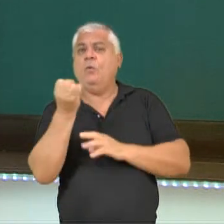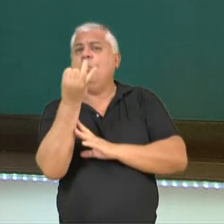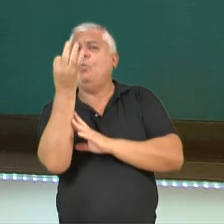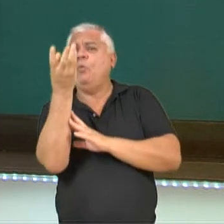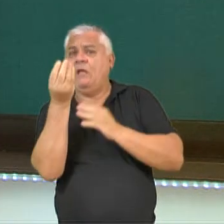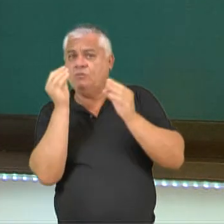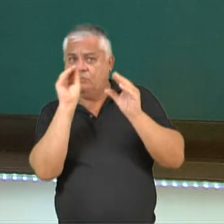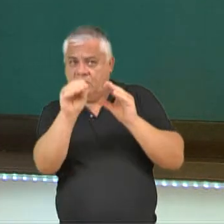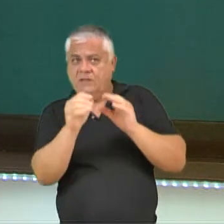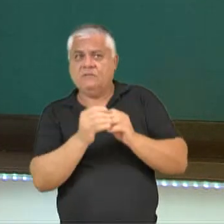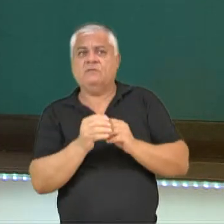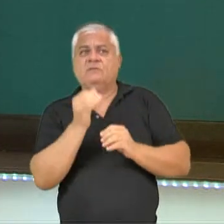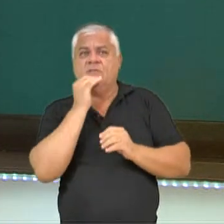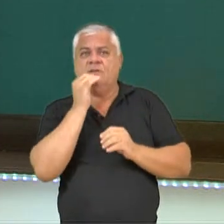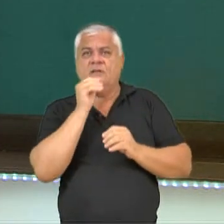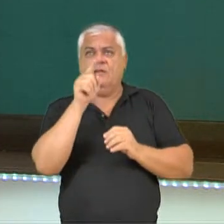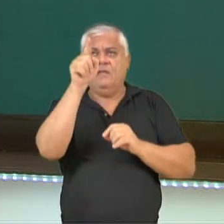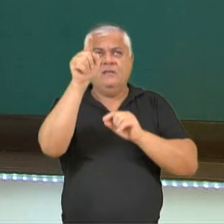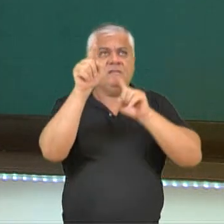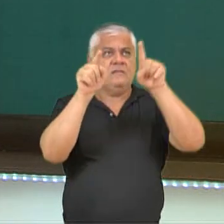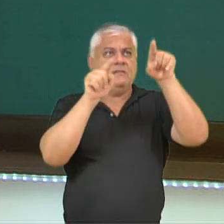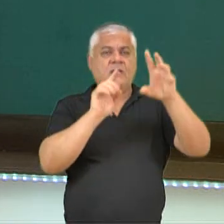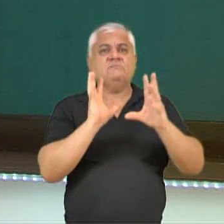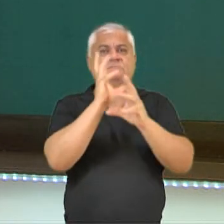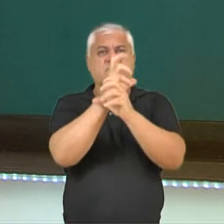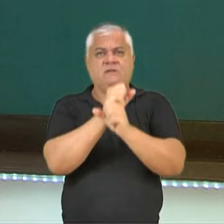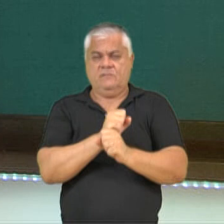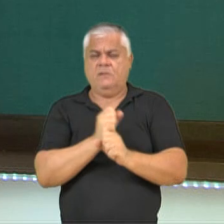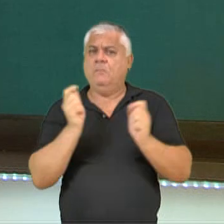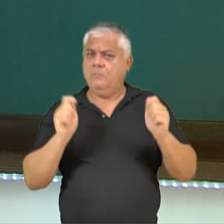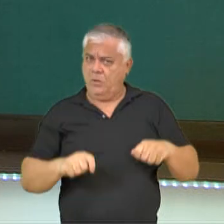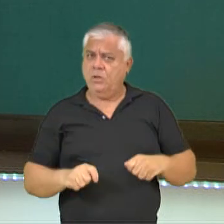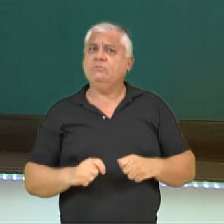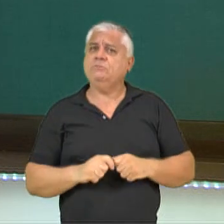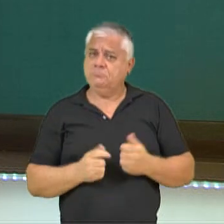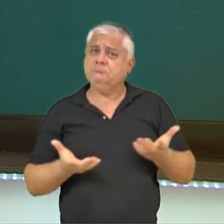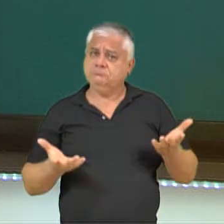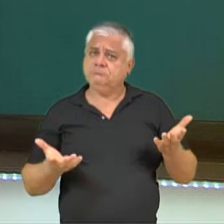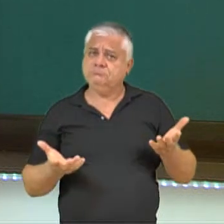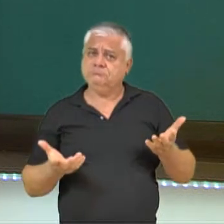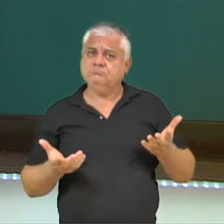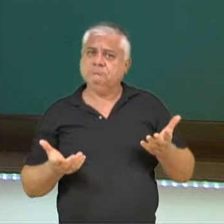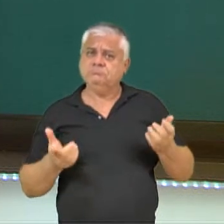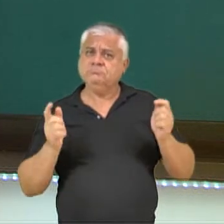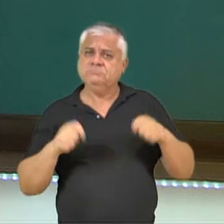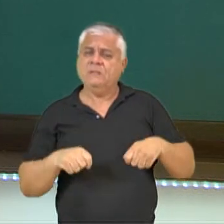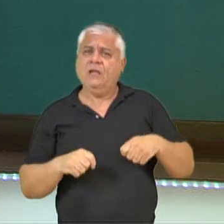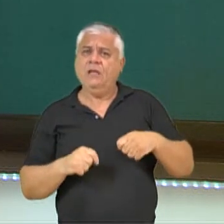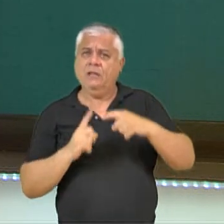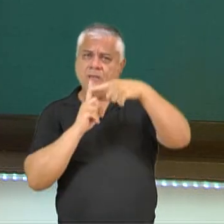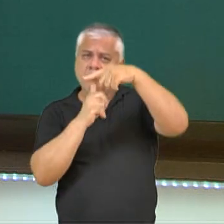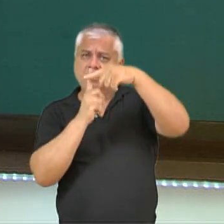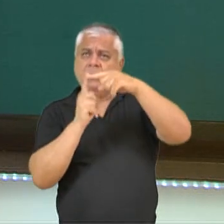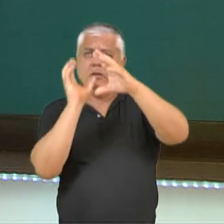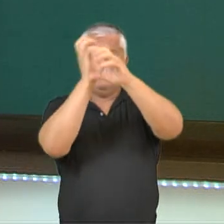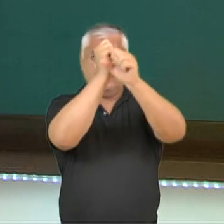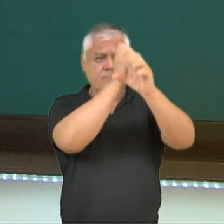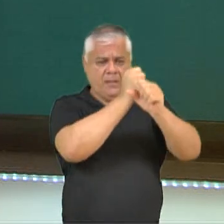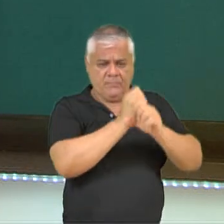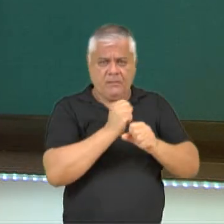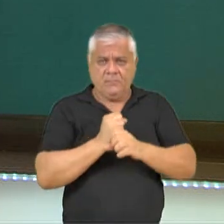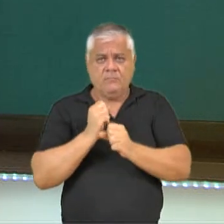dentro, eu vou somar os pedaços. Posso fazer assim? Posso, né? A gente acabou de determinar a área de cada